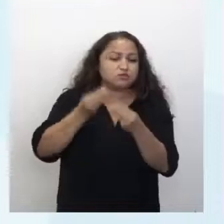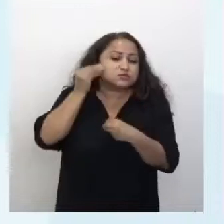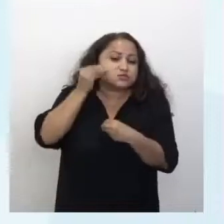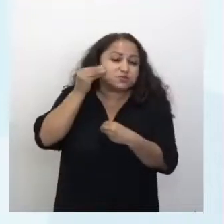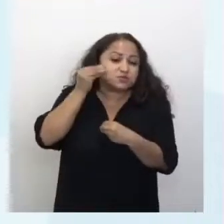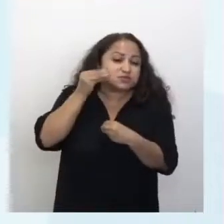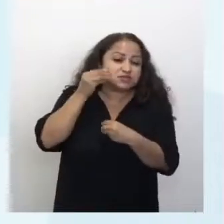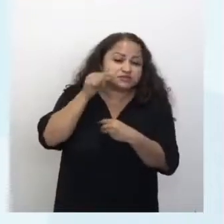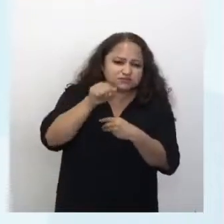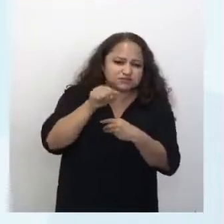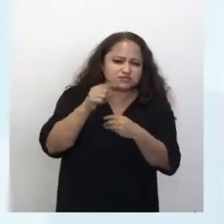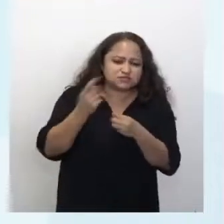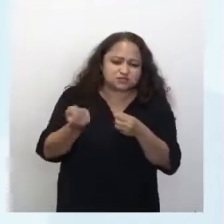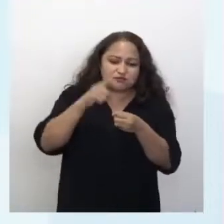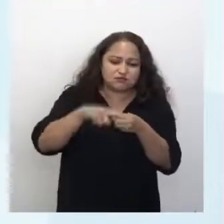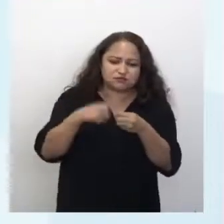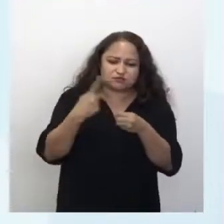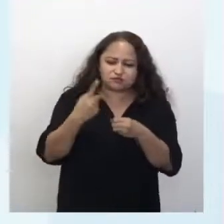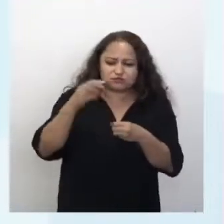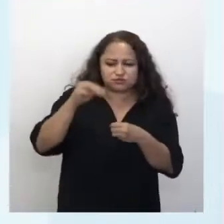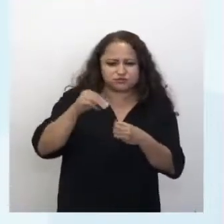vocês aí. A gente volta em 1 minutinho.